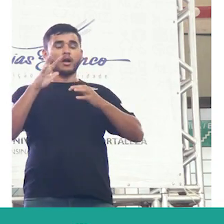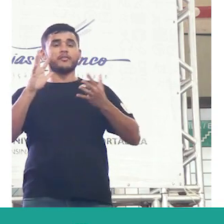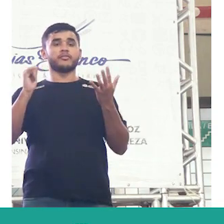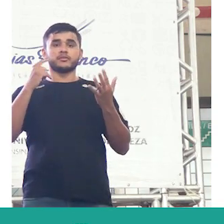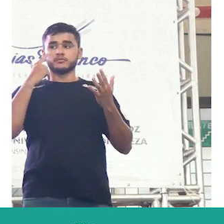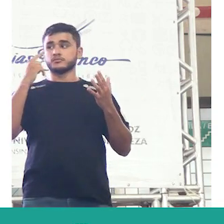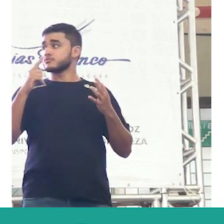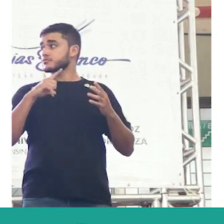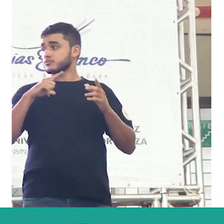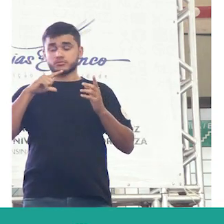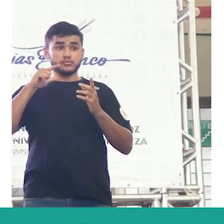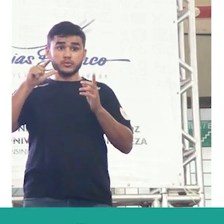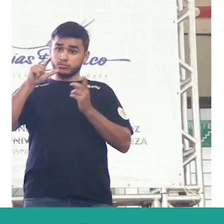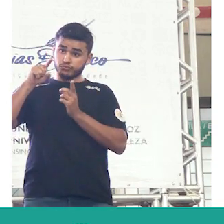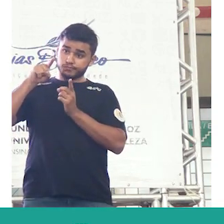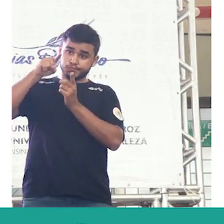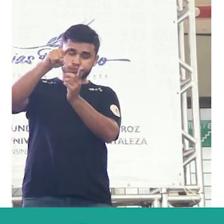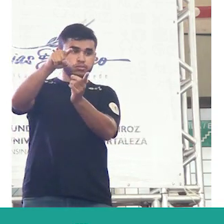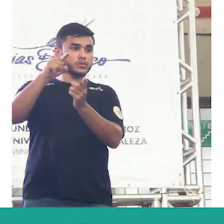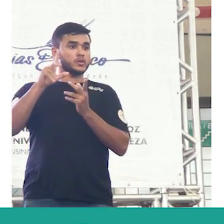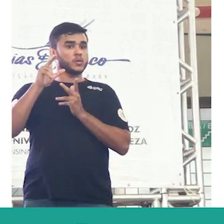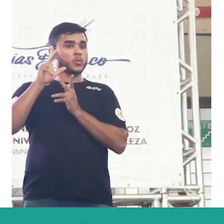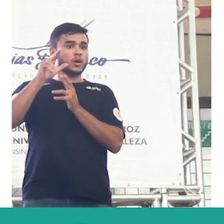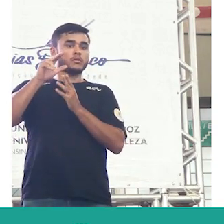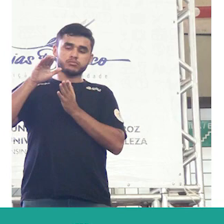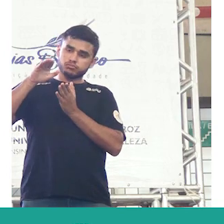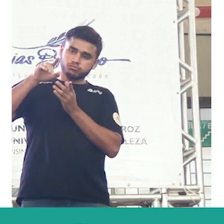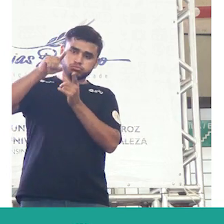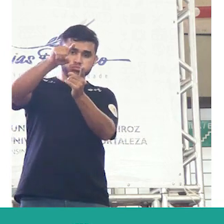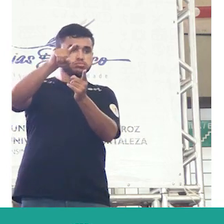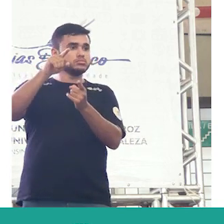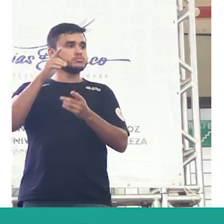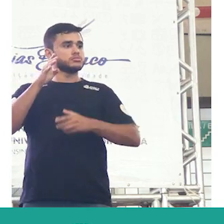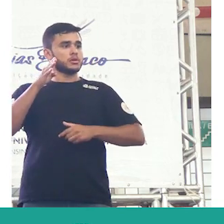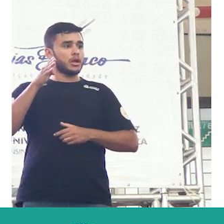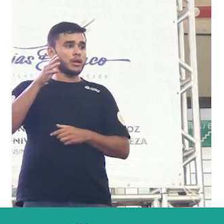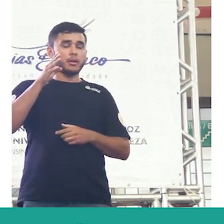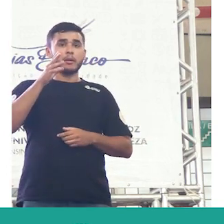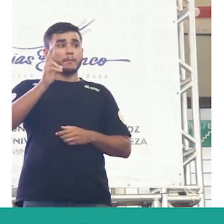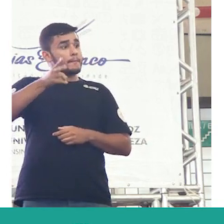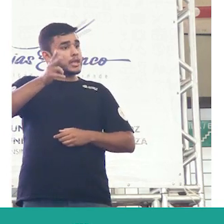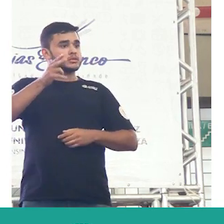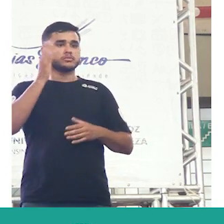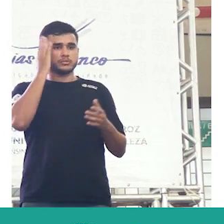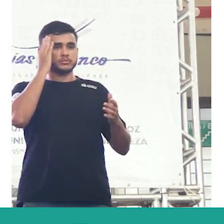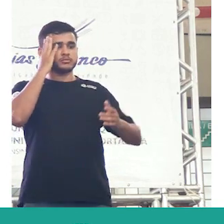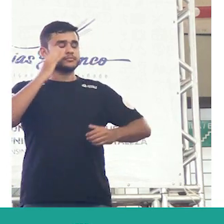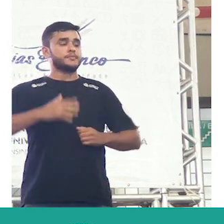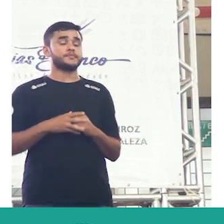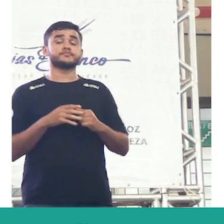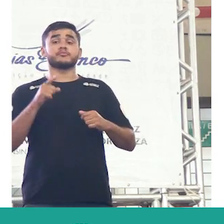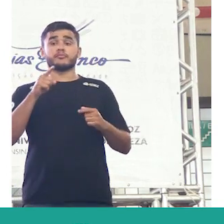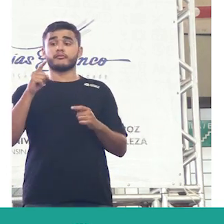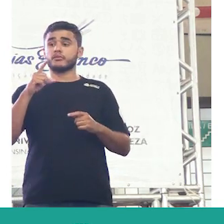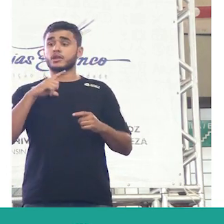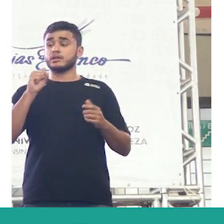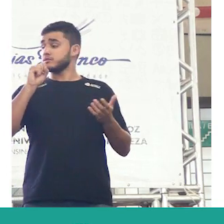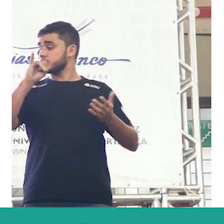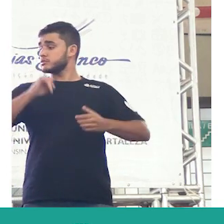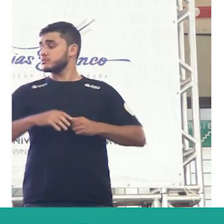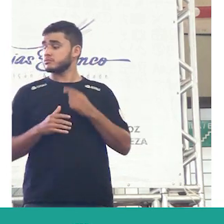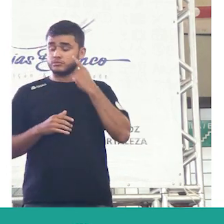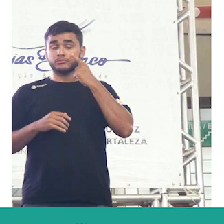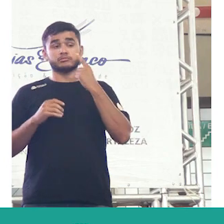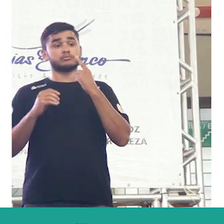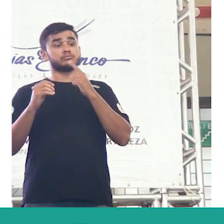Ficam paralelos no mesmo sentido, na mesma direção. São raios paralelos. Se eu colocar um